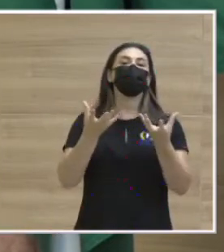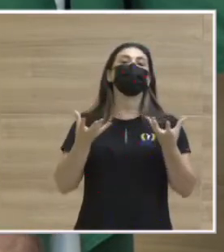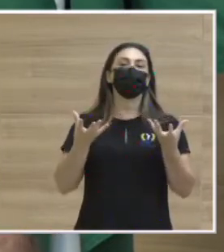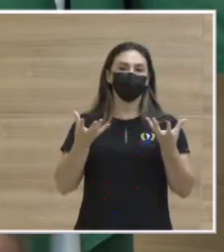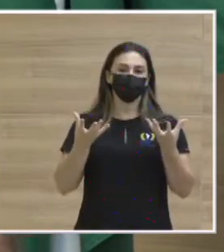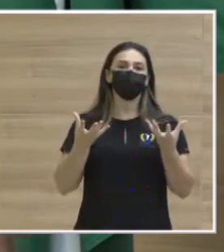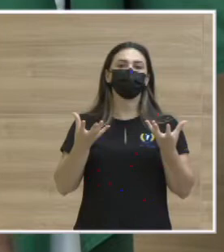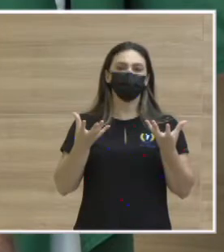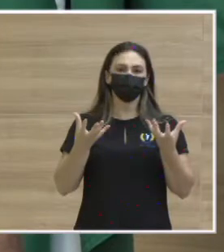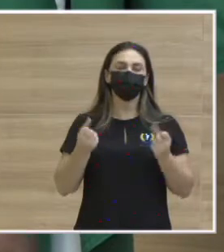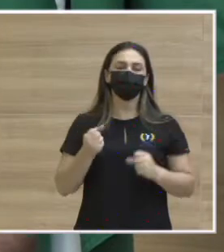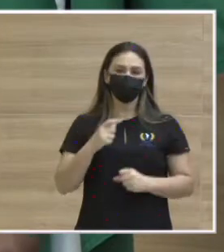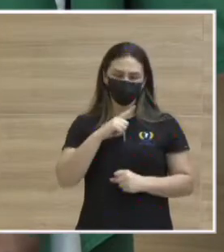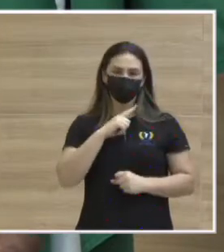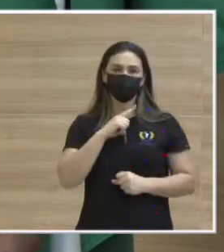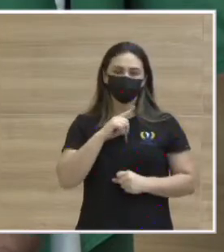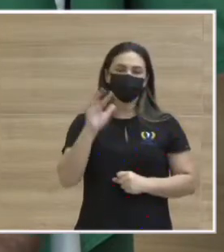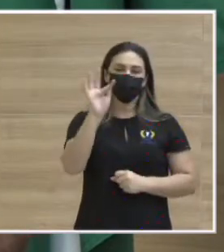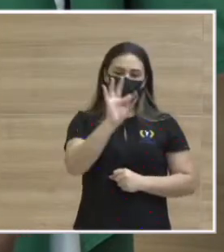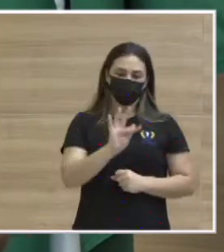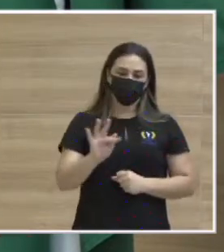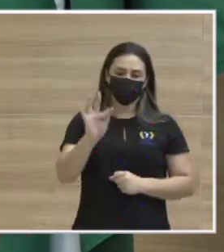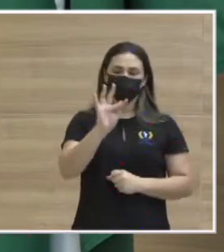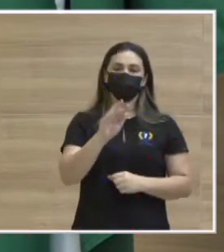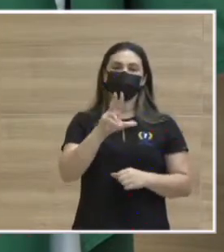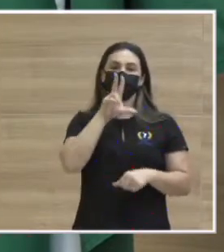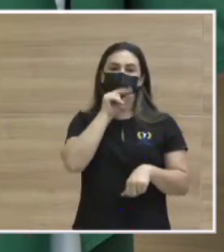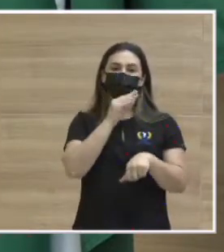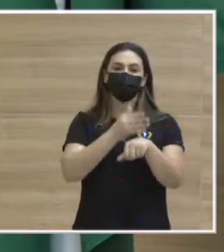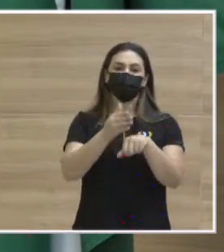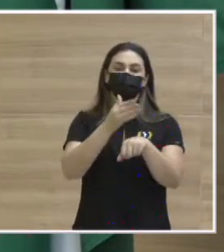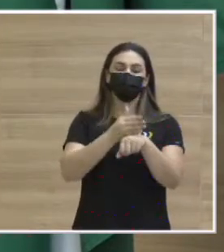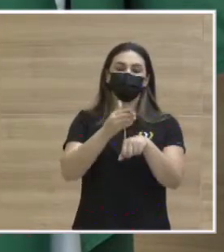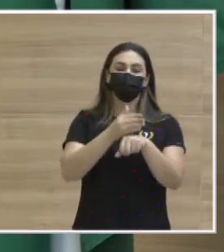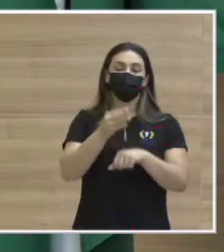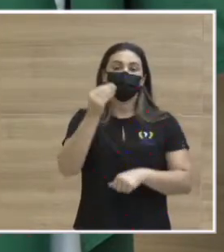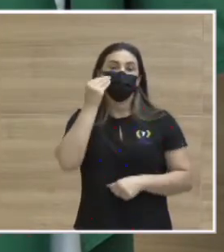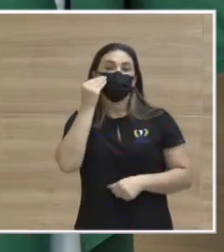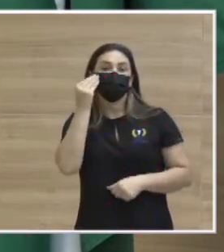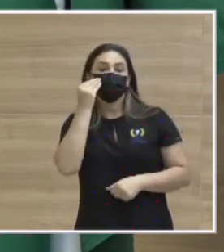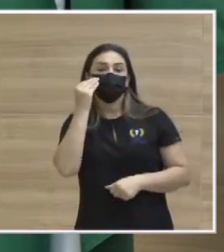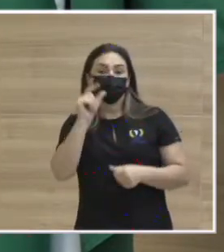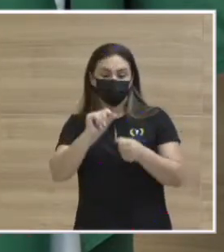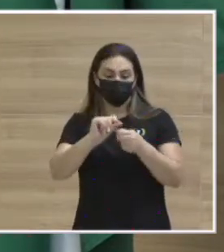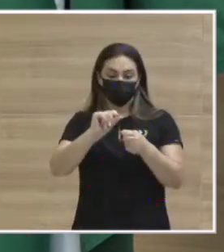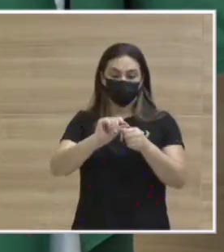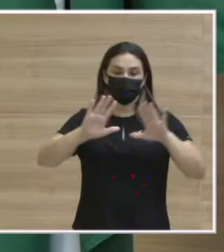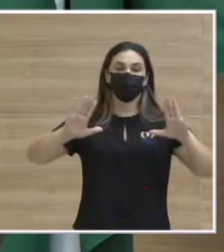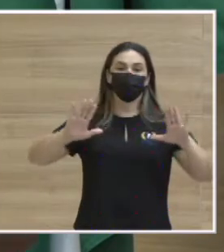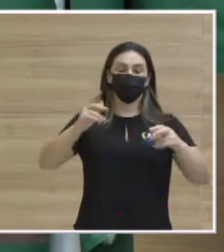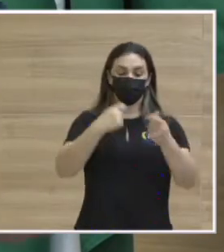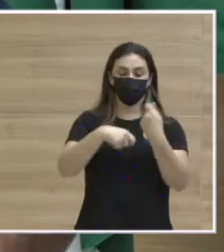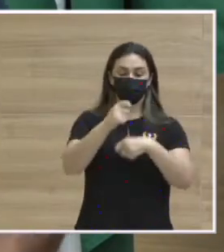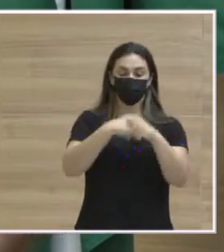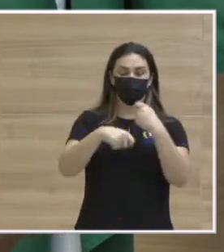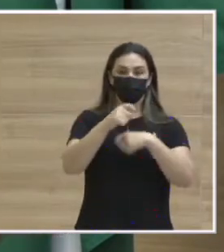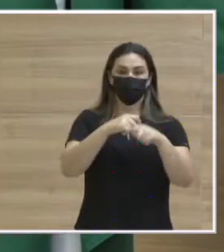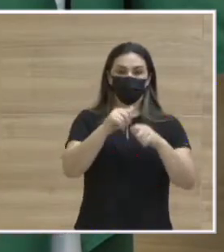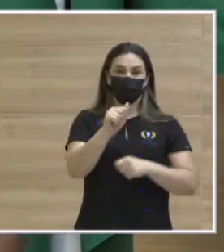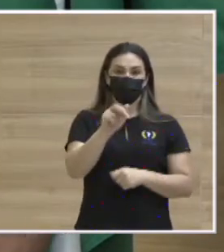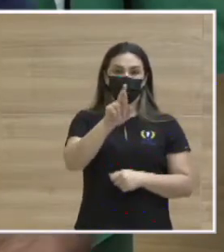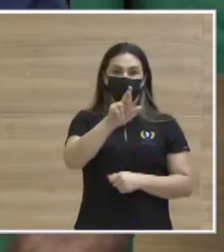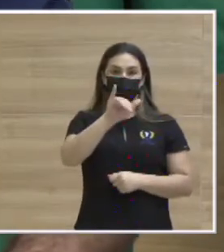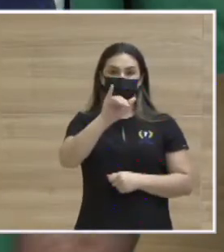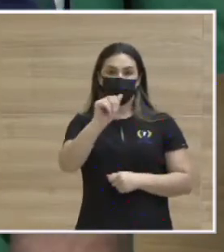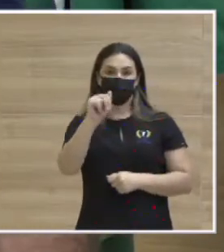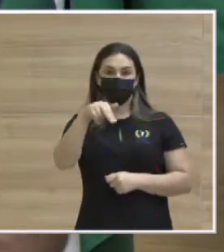aí talvez uma República Federativa de Pato Branco ou uma tentativa de criação de uma administração ariana. Né?